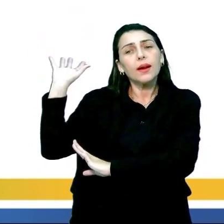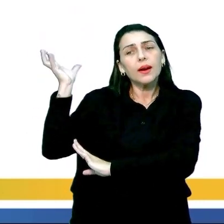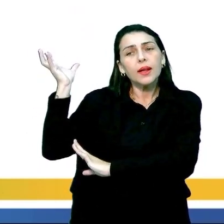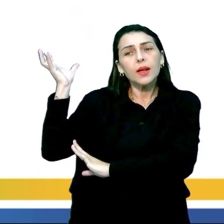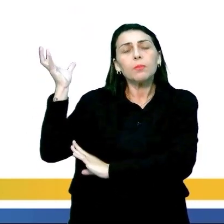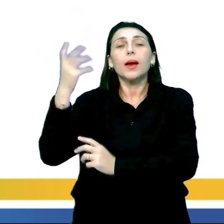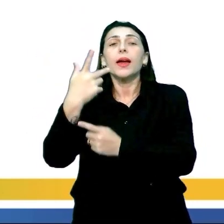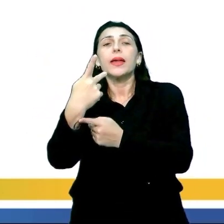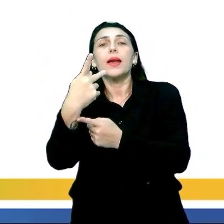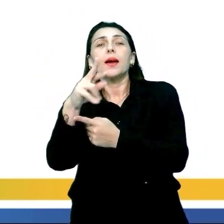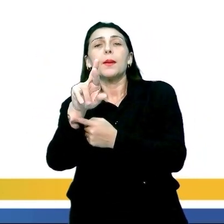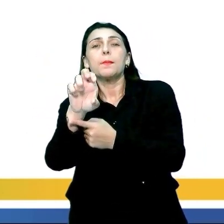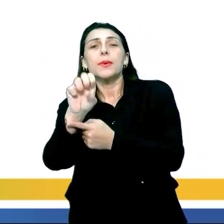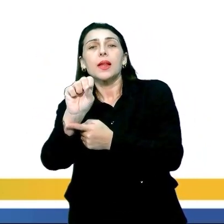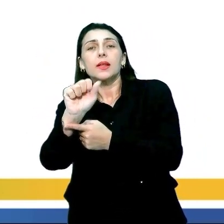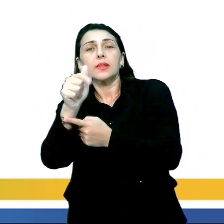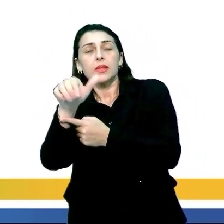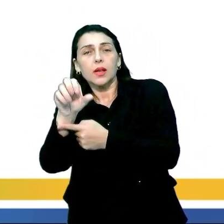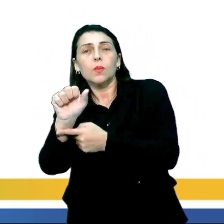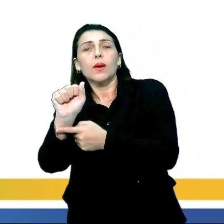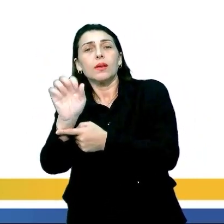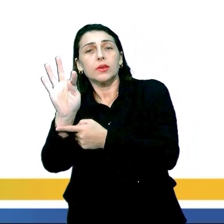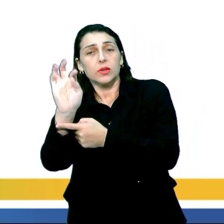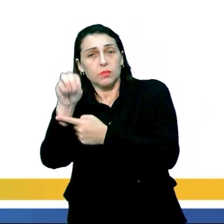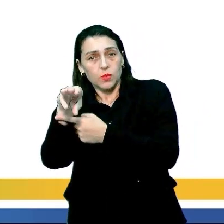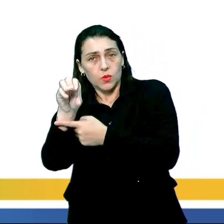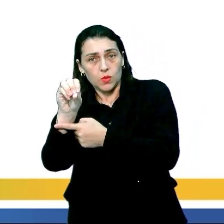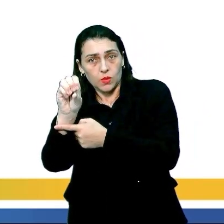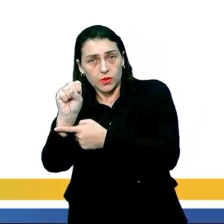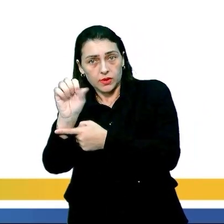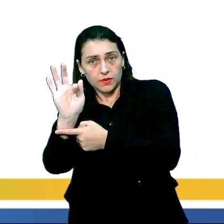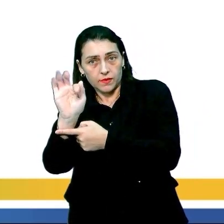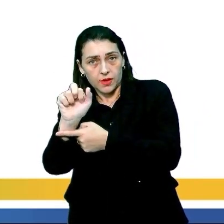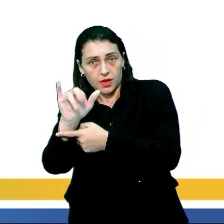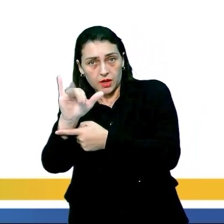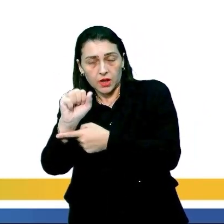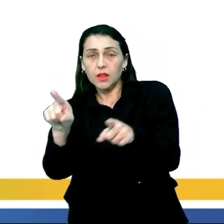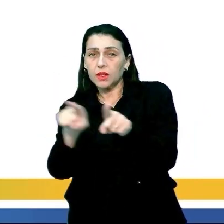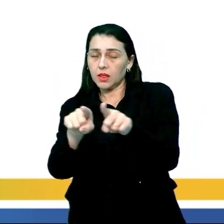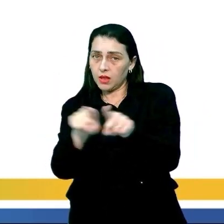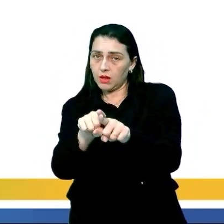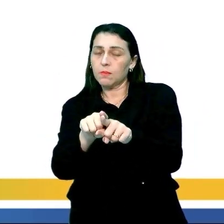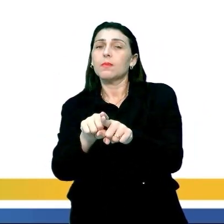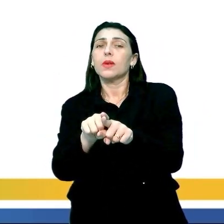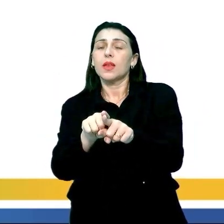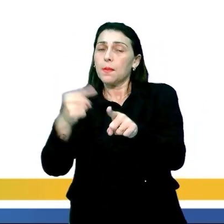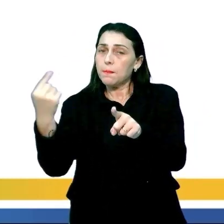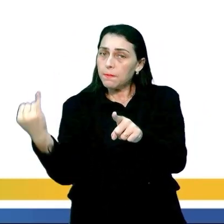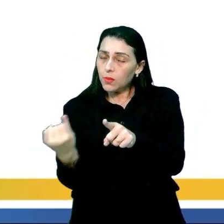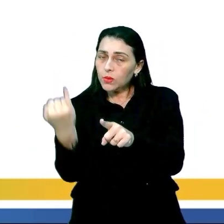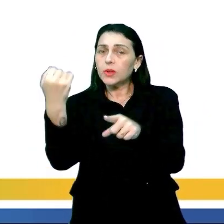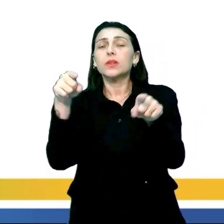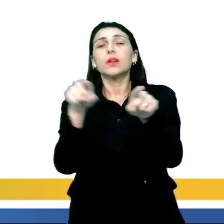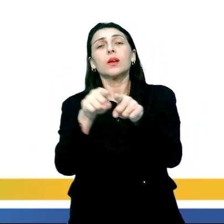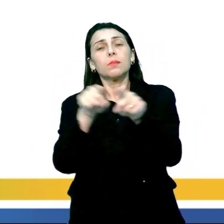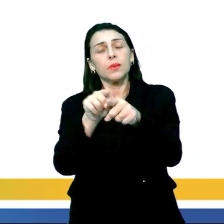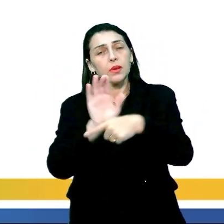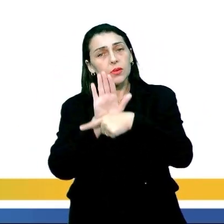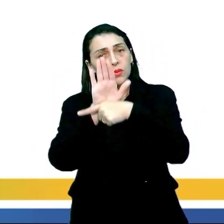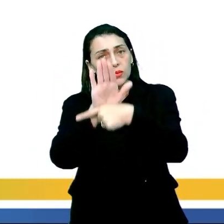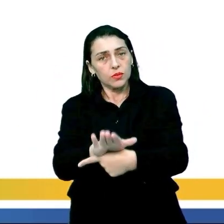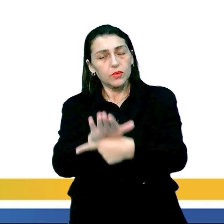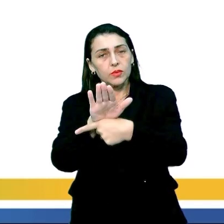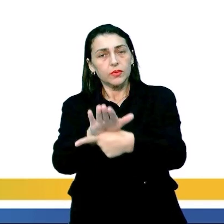o clima. E, além disso, também a pressão atmosférica, que é um fator que também a gente chama